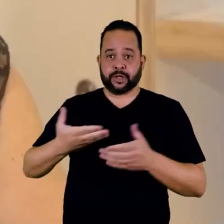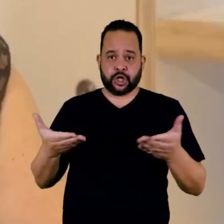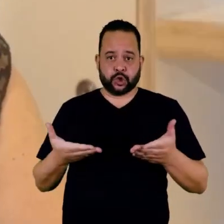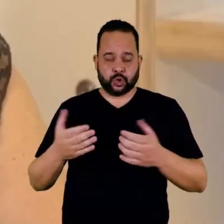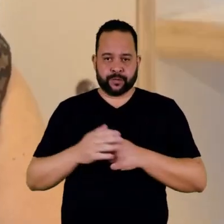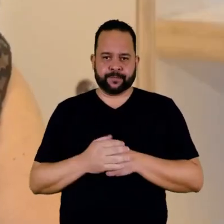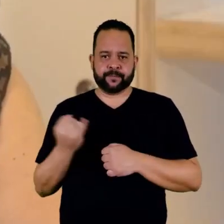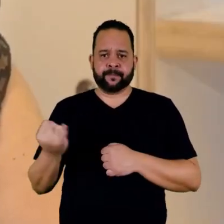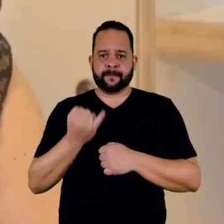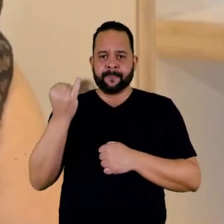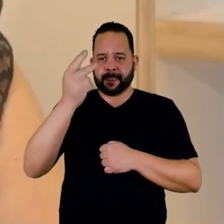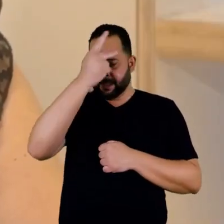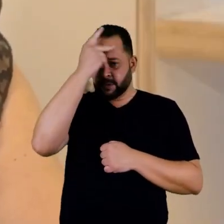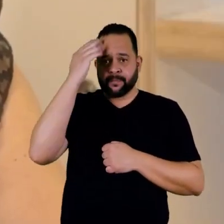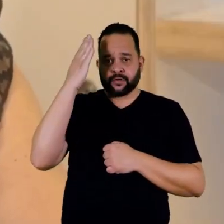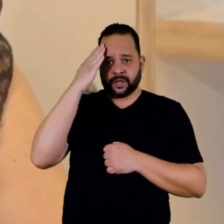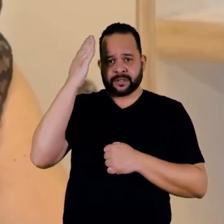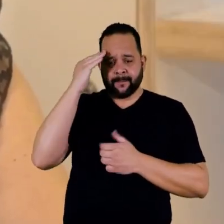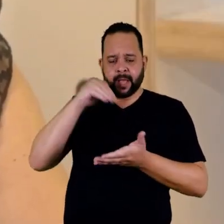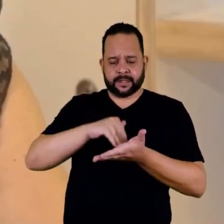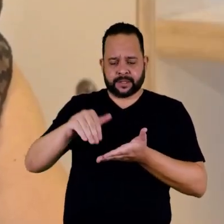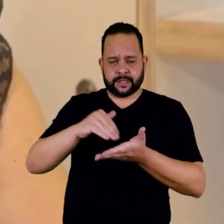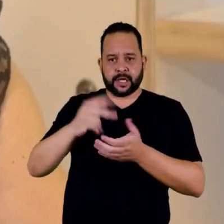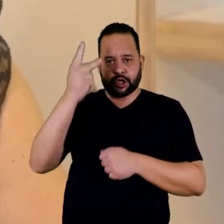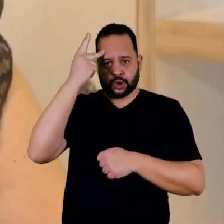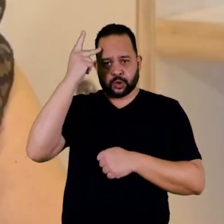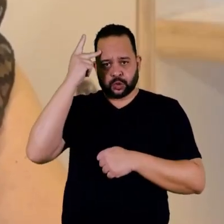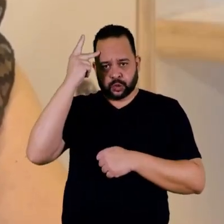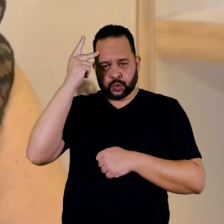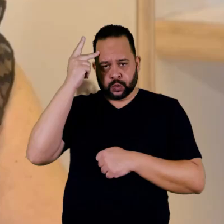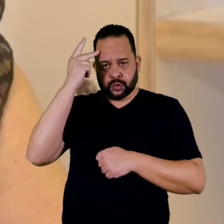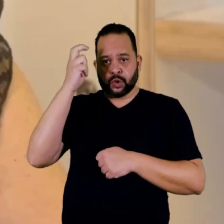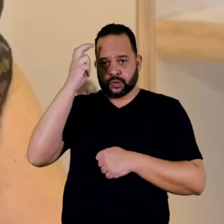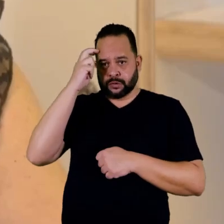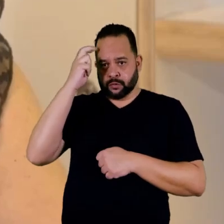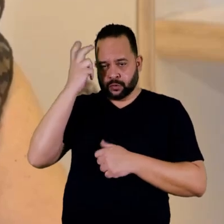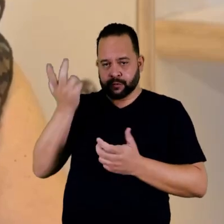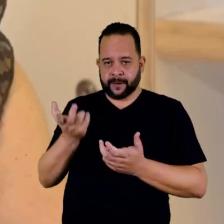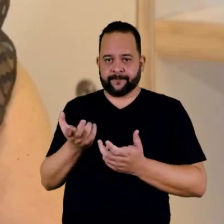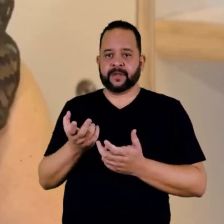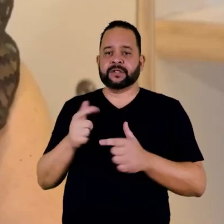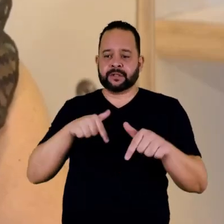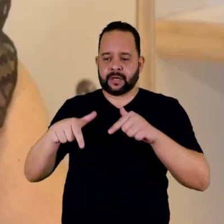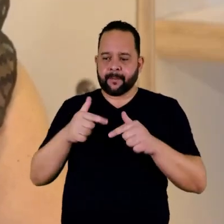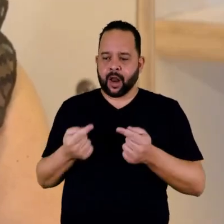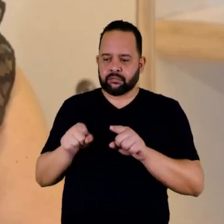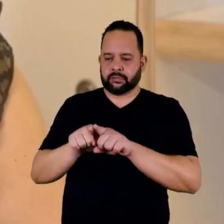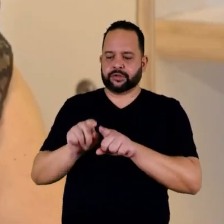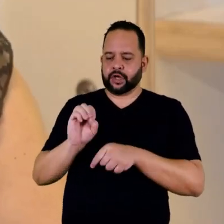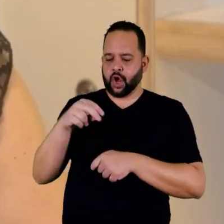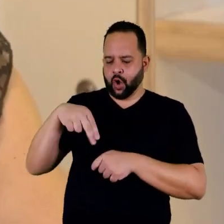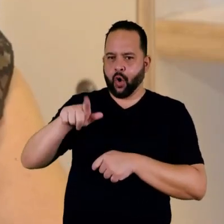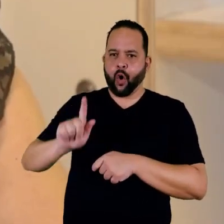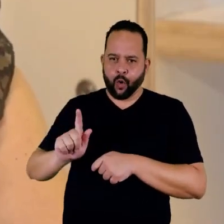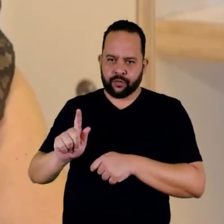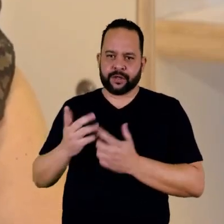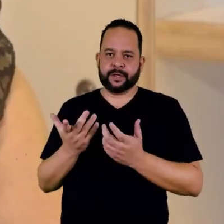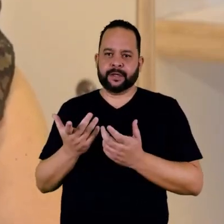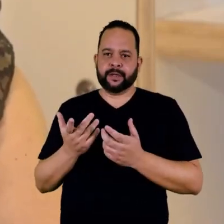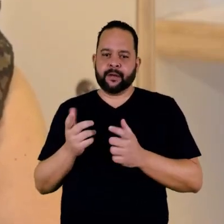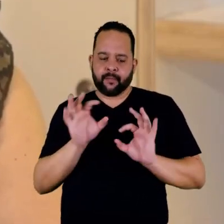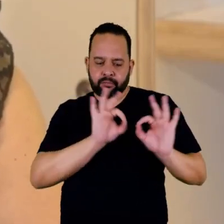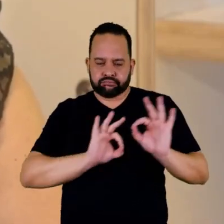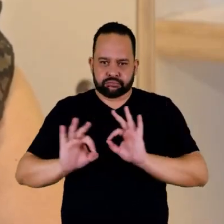pessoas saberem que assim a secretaria da cultura do Estado de São Paulo já há alguns anos trabalha em parceria com o terceiro setor e para